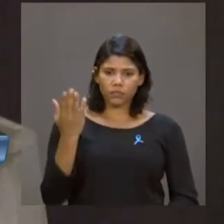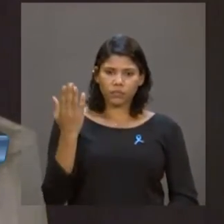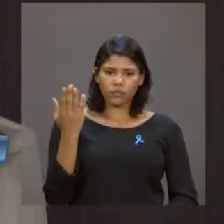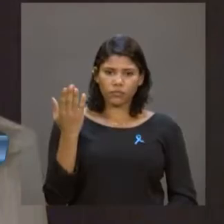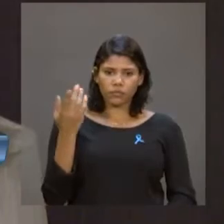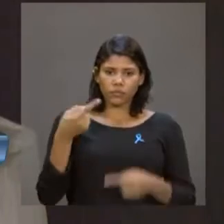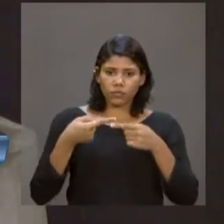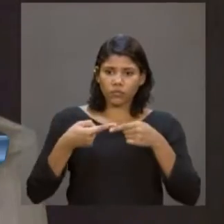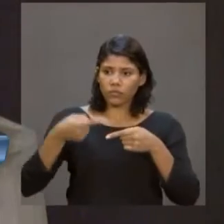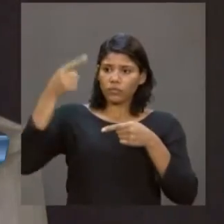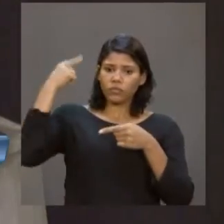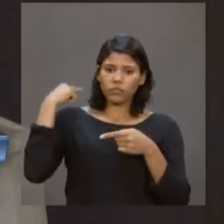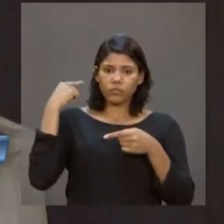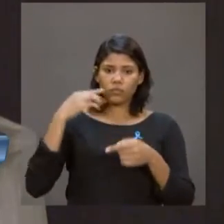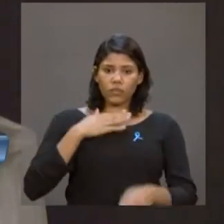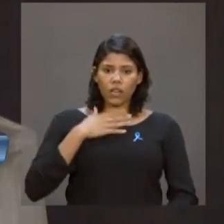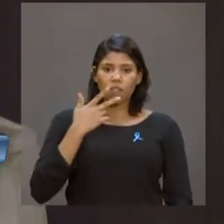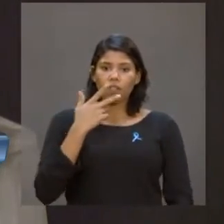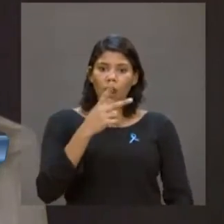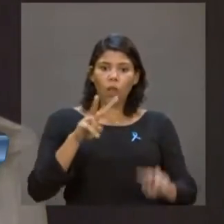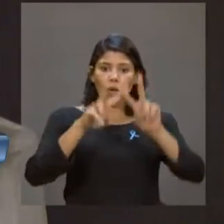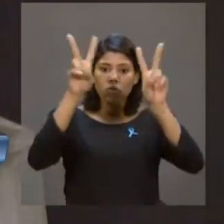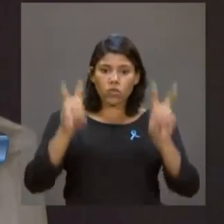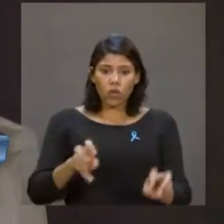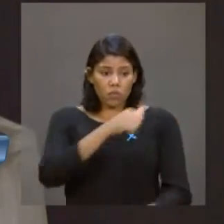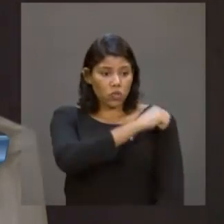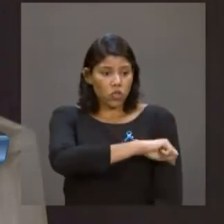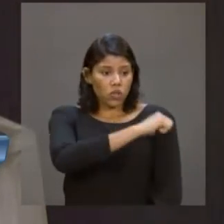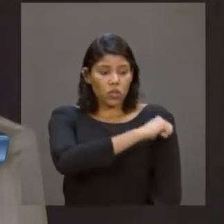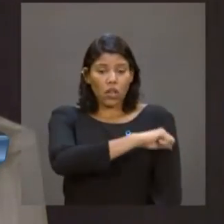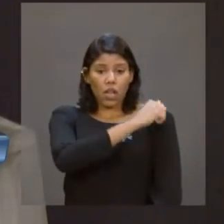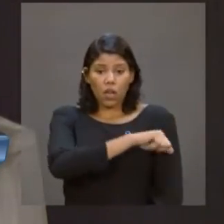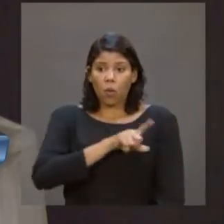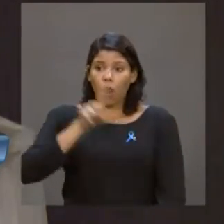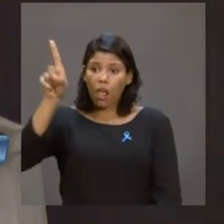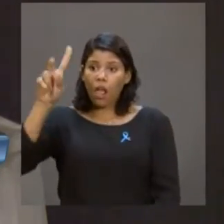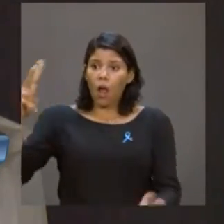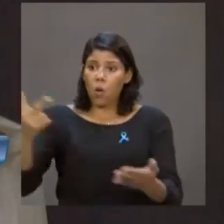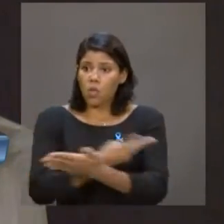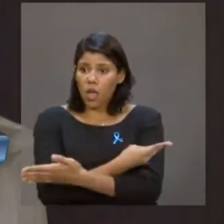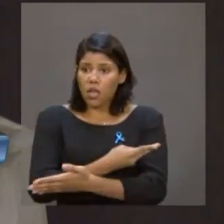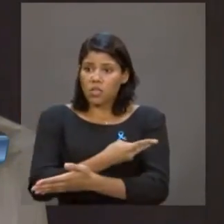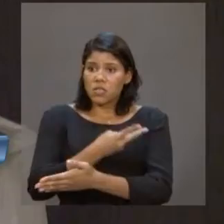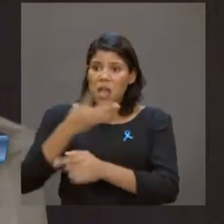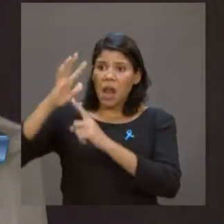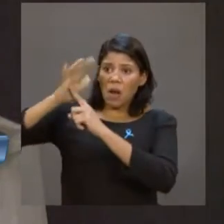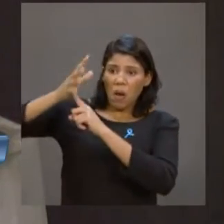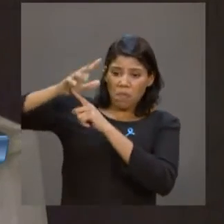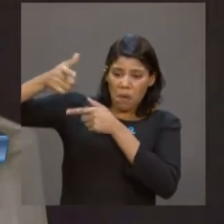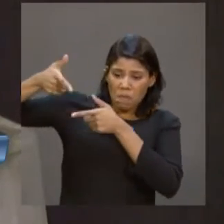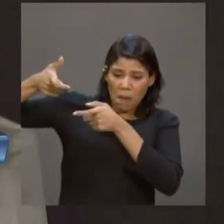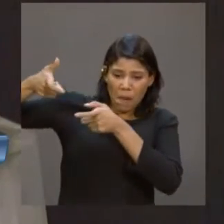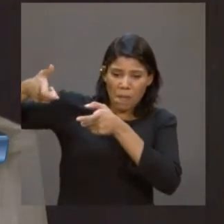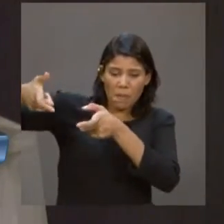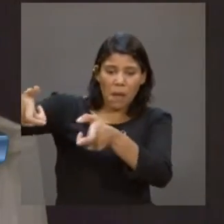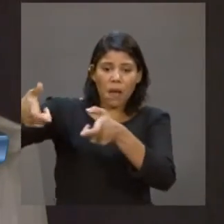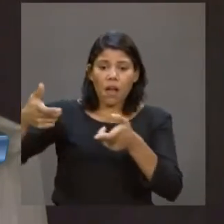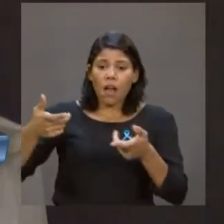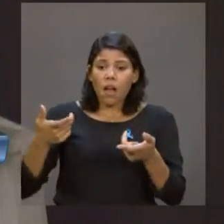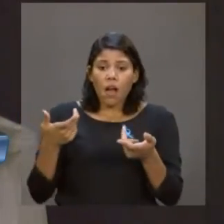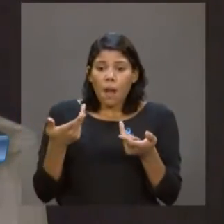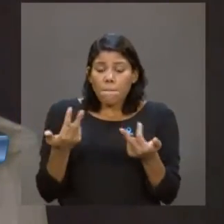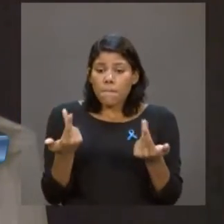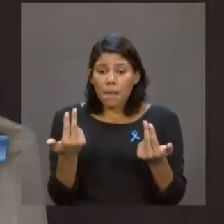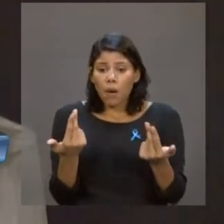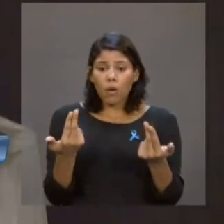antecedeu falou da violência de Estado do Rio de Janeiro. Recusar a violência de Estado aqui também. Recusar a violência de Estado aqui também. Vamos lembrar que eu já falei